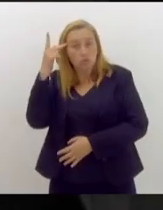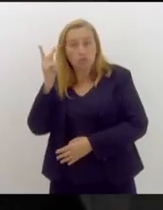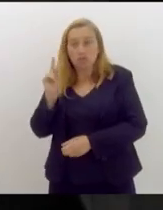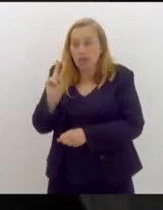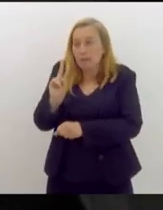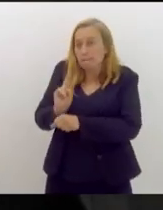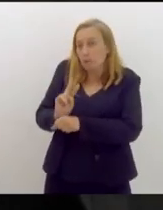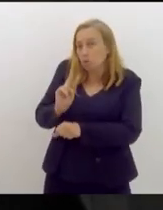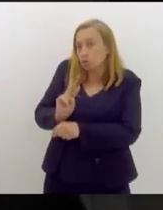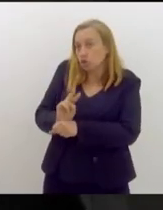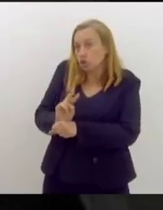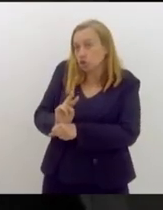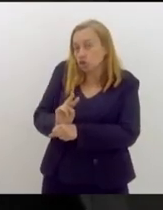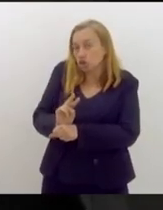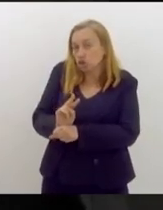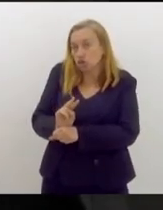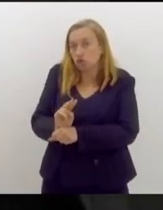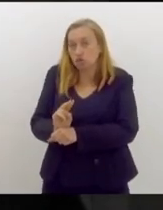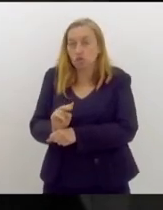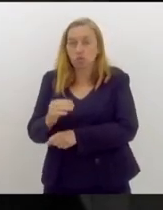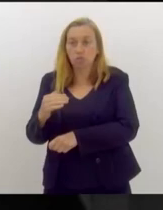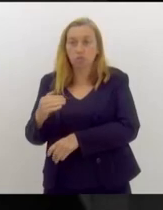por contas bilionárias